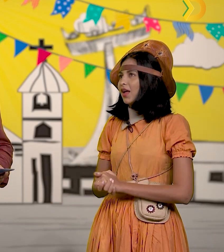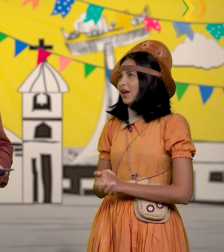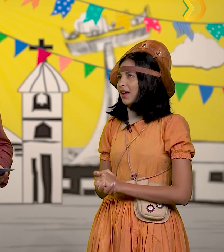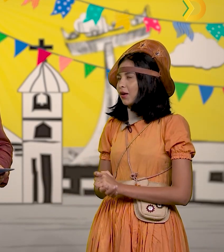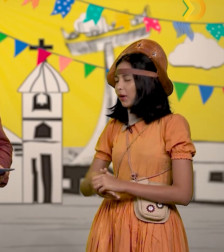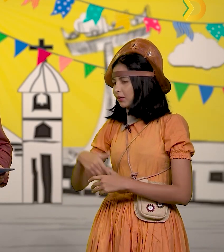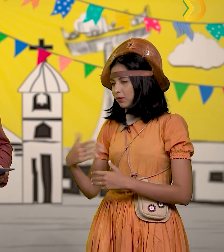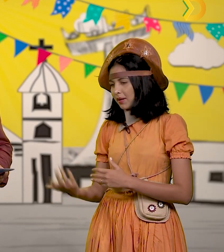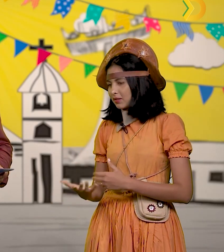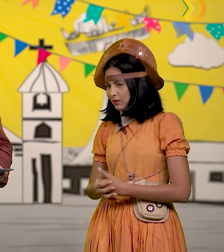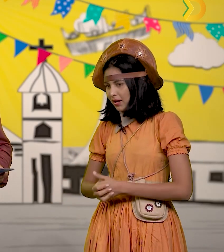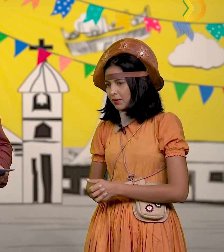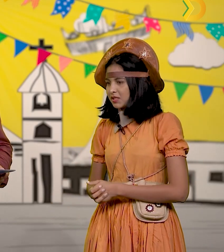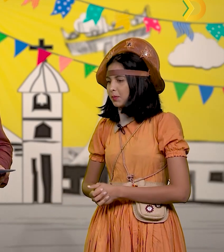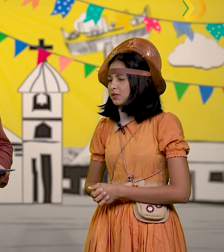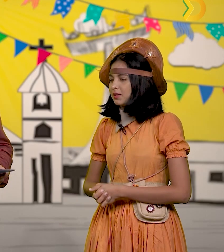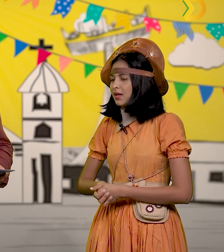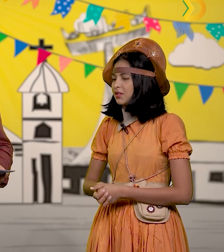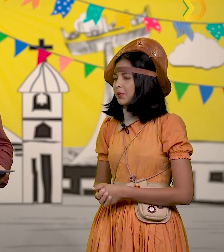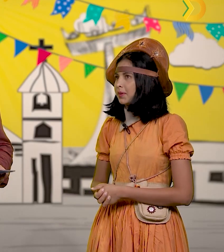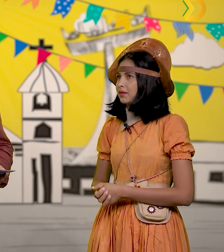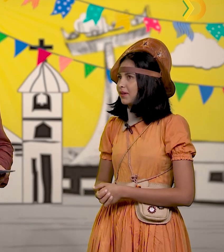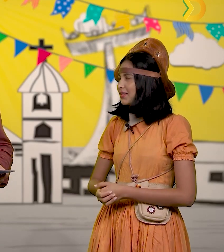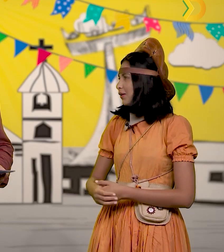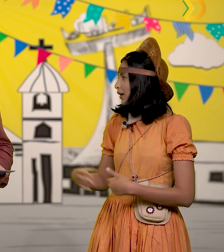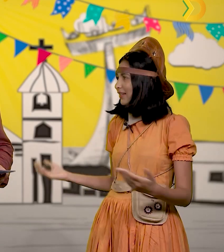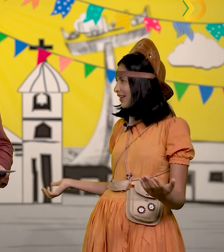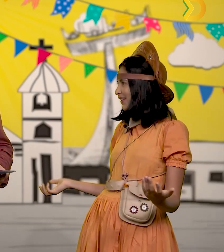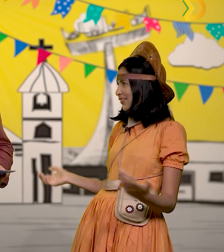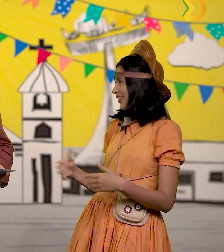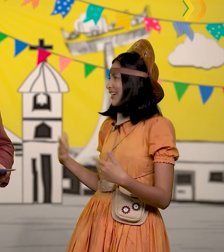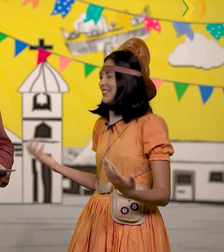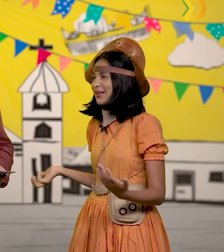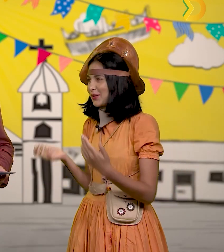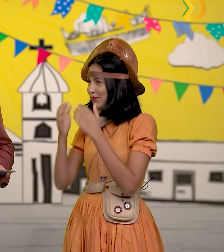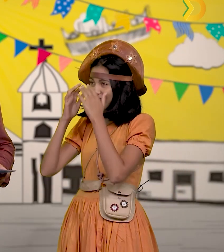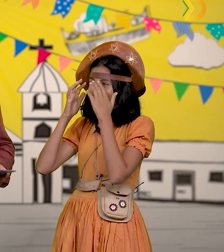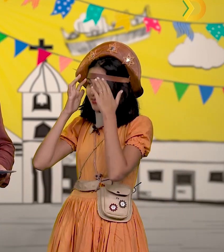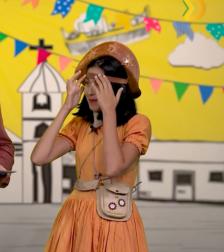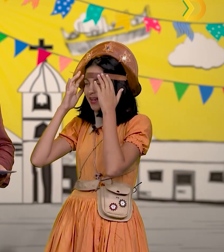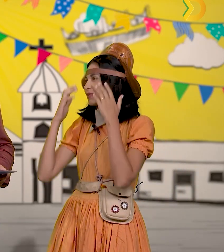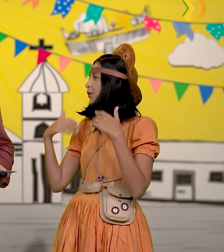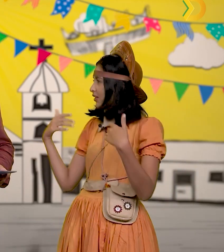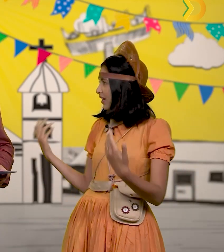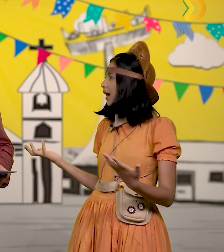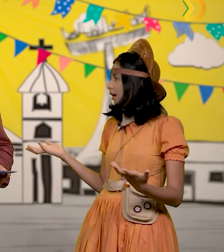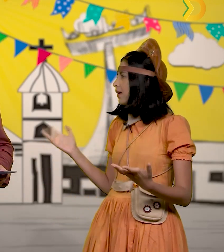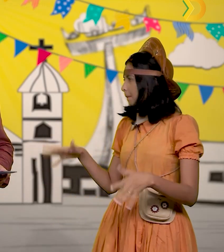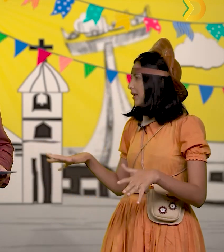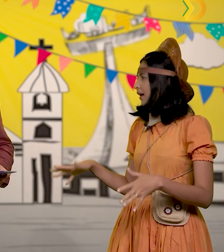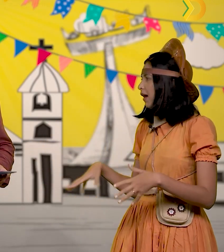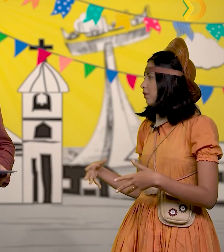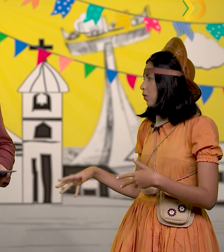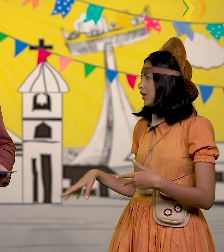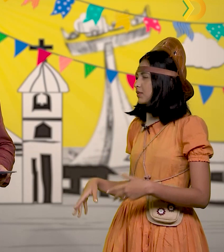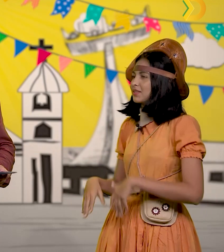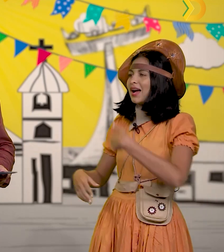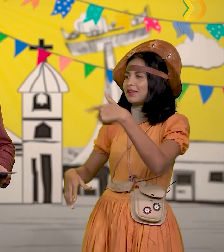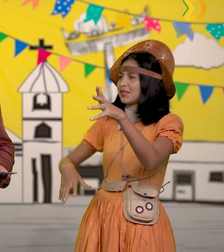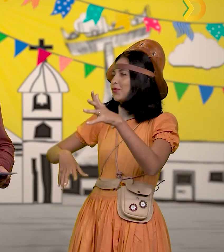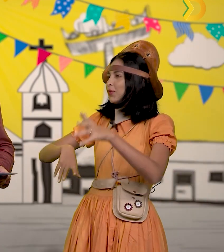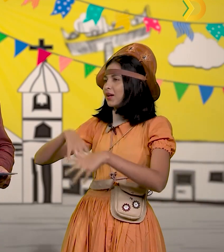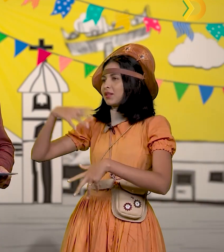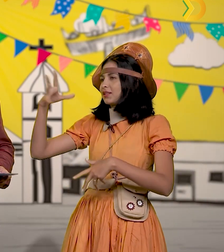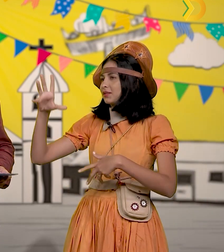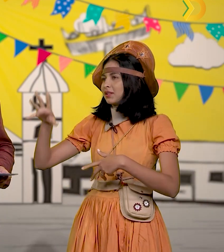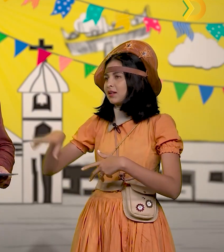Então, quando mencionaram essa possibilidade a primeira vez, eu até ri, eu achei engraçado, porque eu falei, até parece, porque já brincavam com isso, assim,